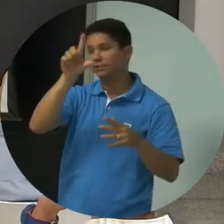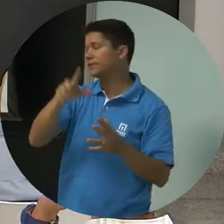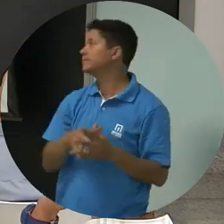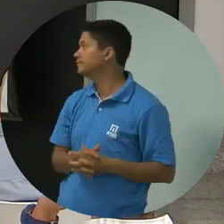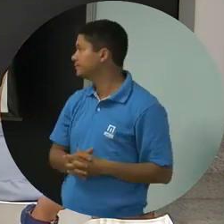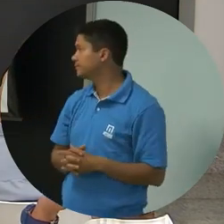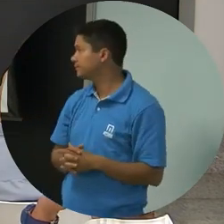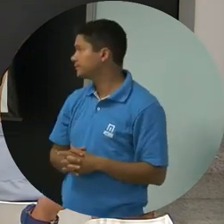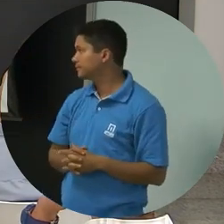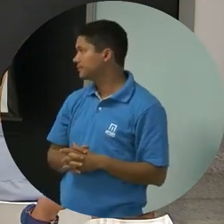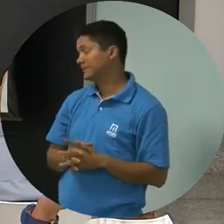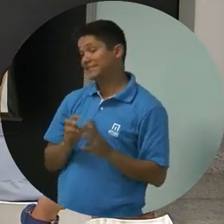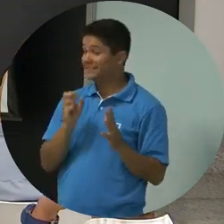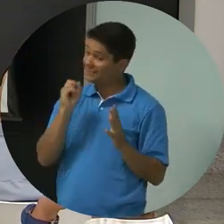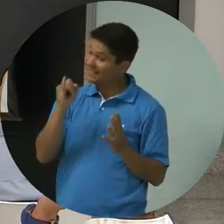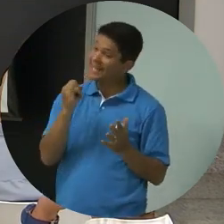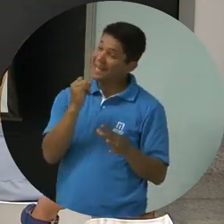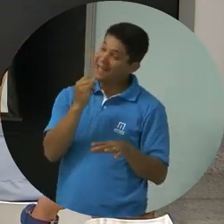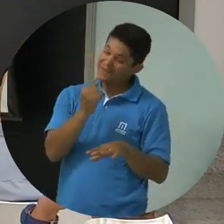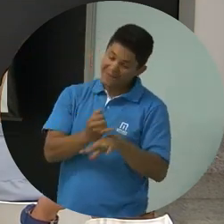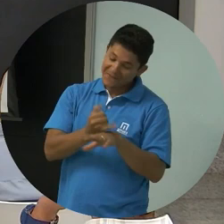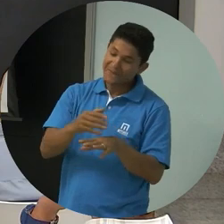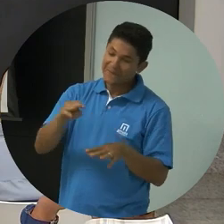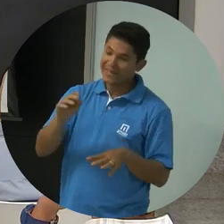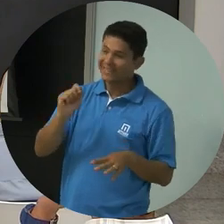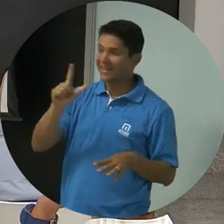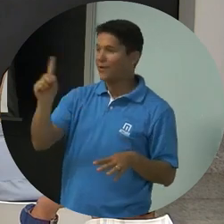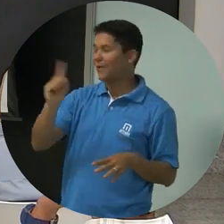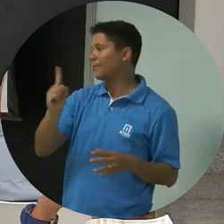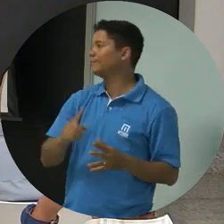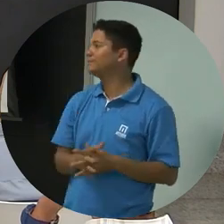Desde que não seja metal. Tá?